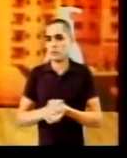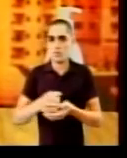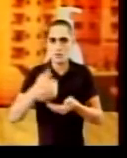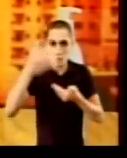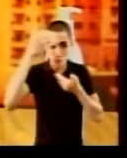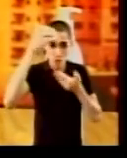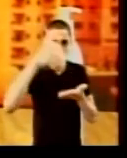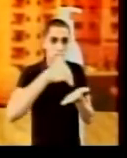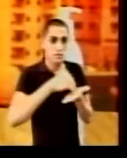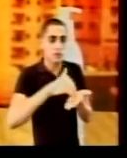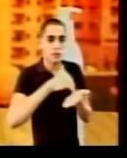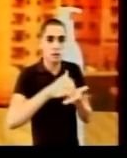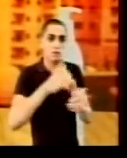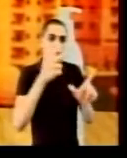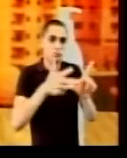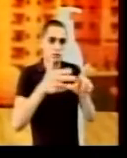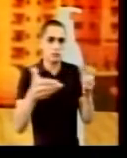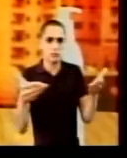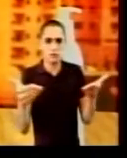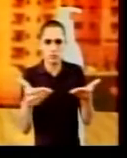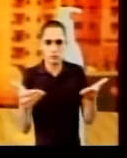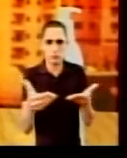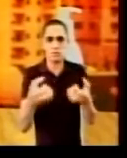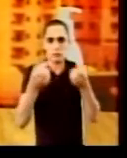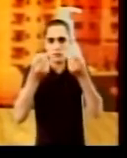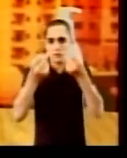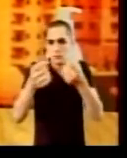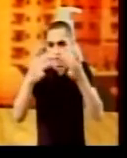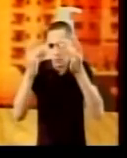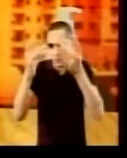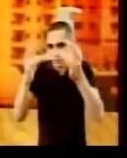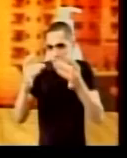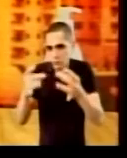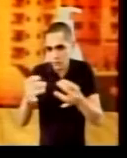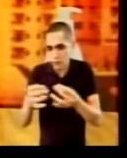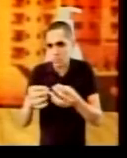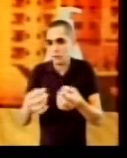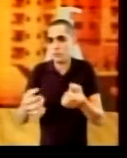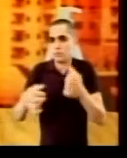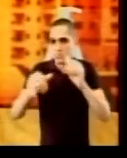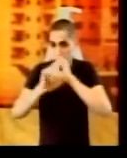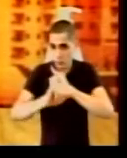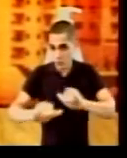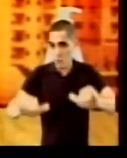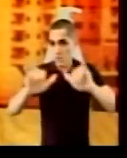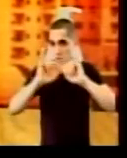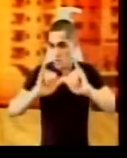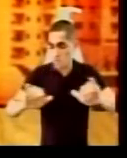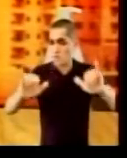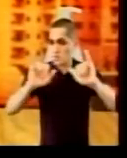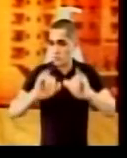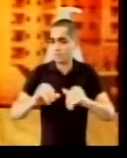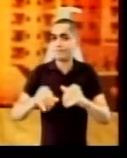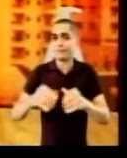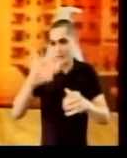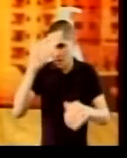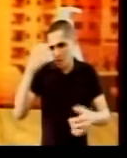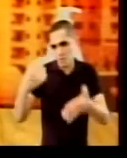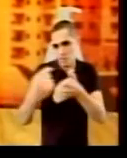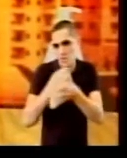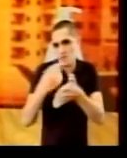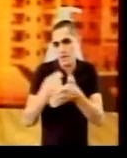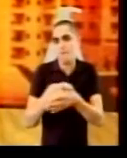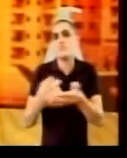live de hoje, muito esclarecedora, detalhou bastante. Muitas das informações que havia dúvidas que a gente recebia, inclusive, foram esclarecidas